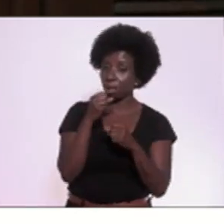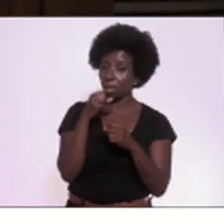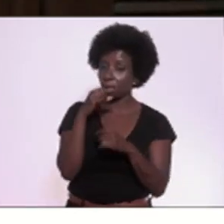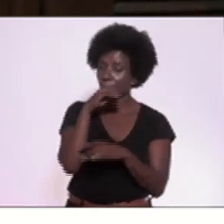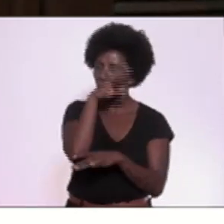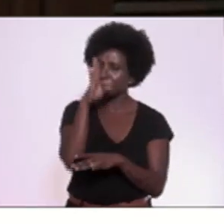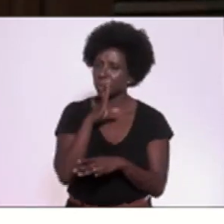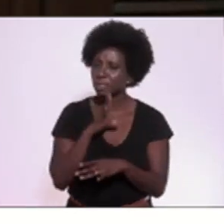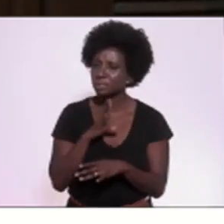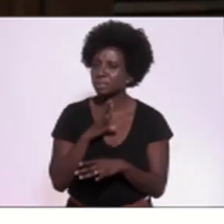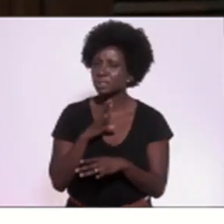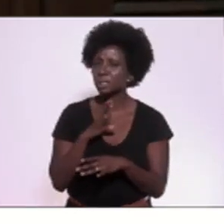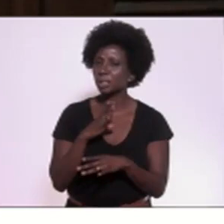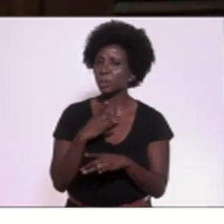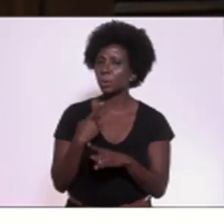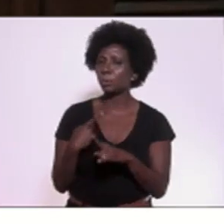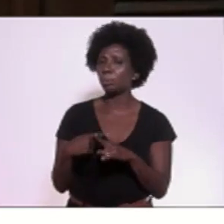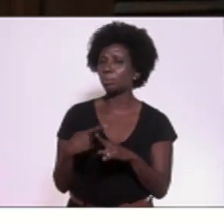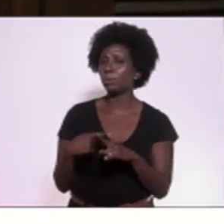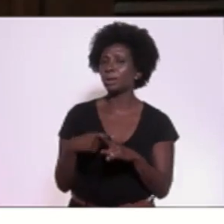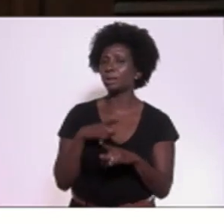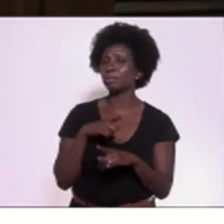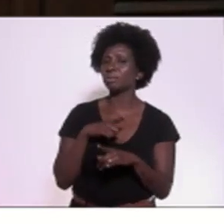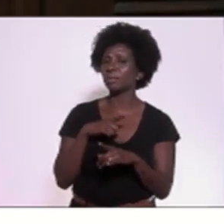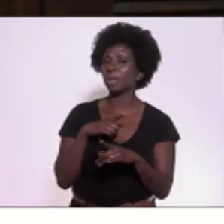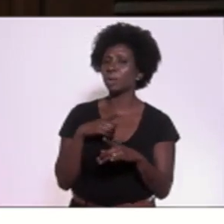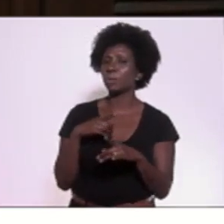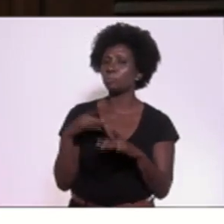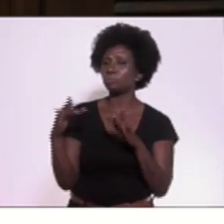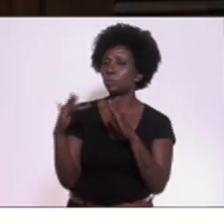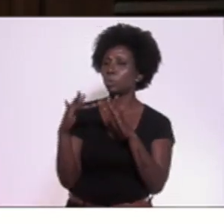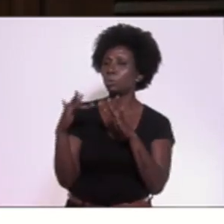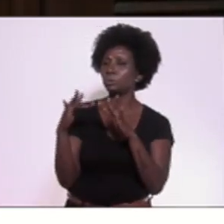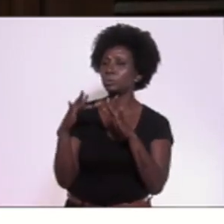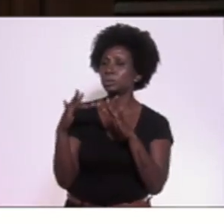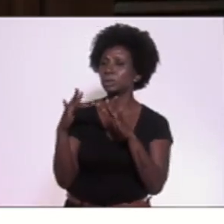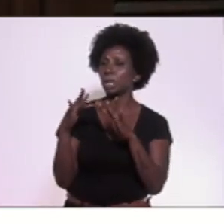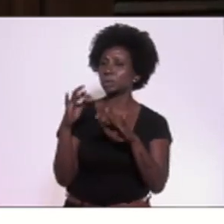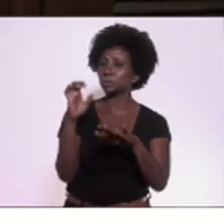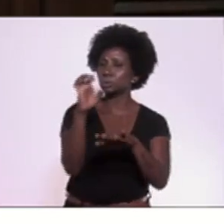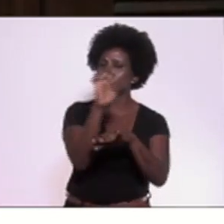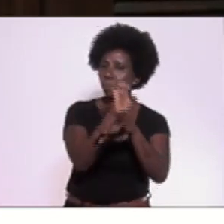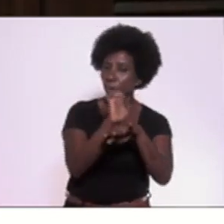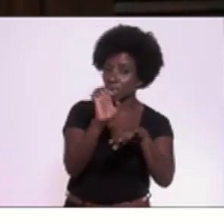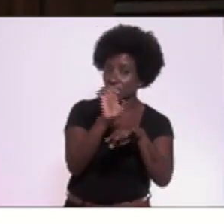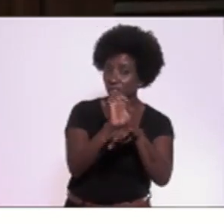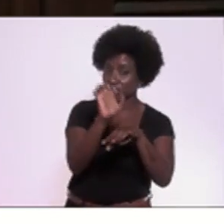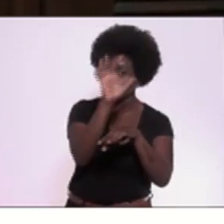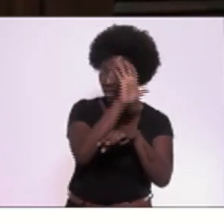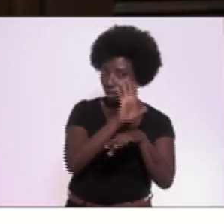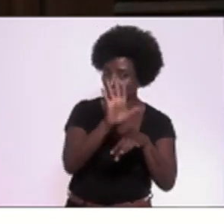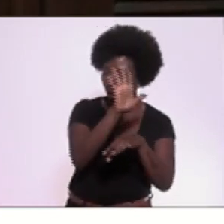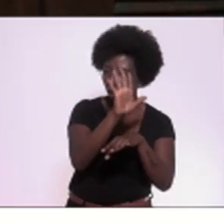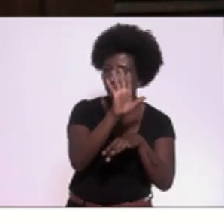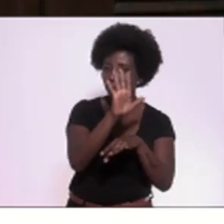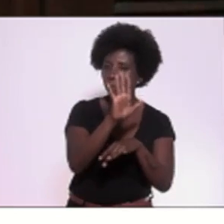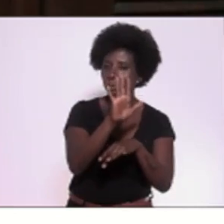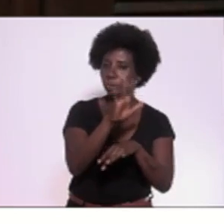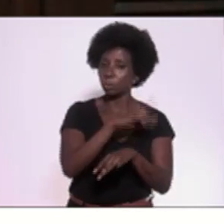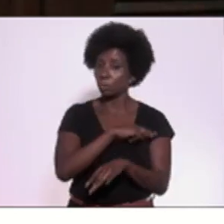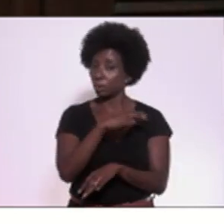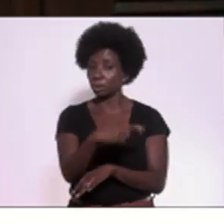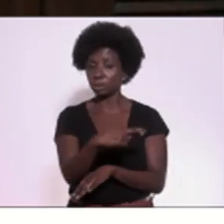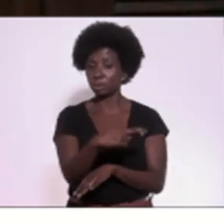refere à relação do Estado com a igreja, veja só, do que se refere à construção e à manutenção de currais eleitorais